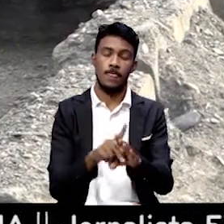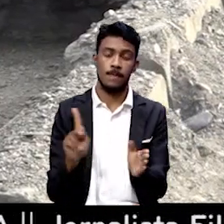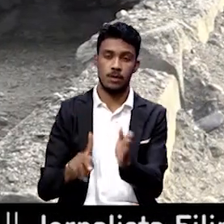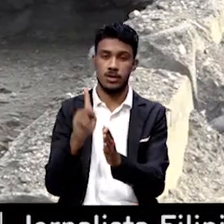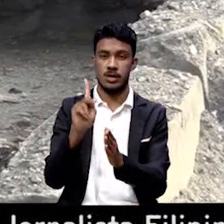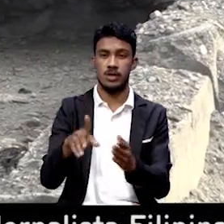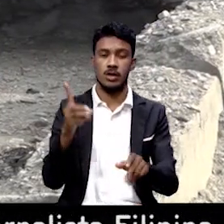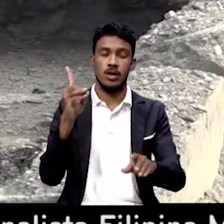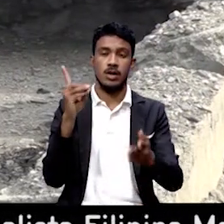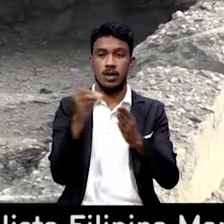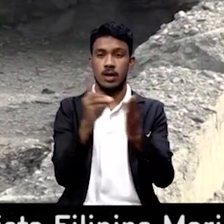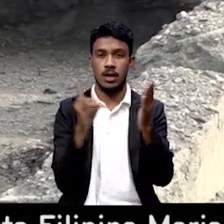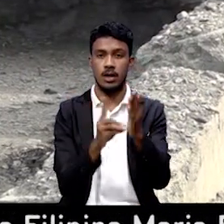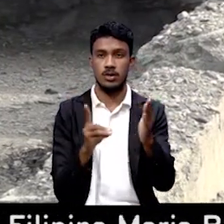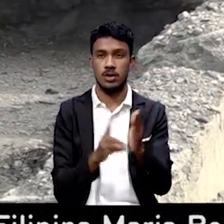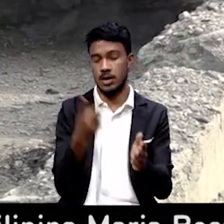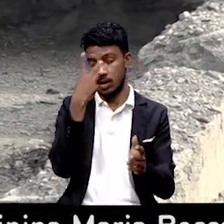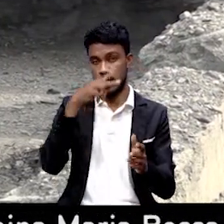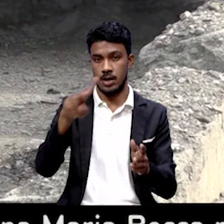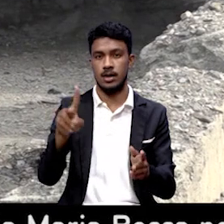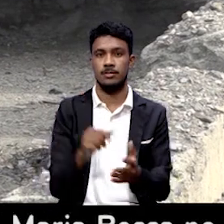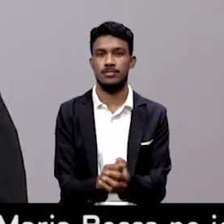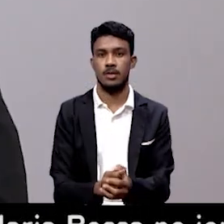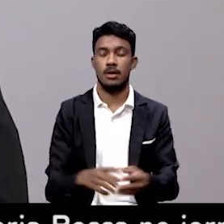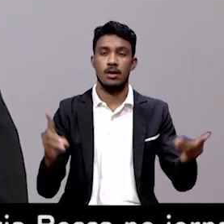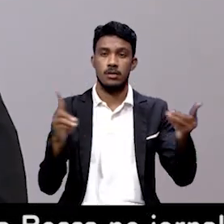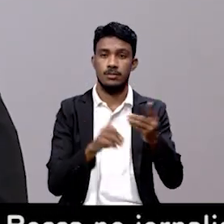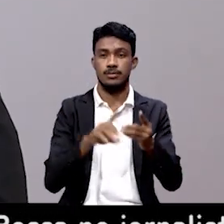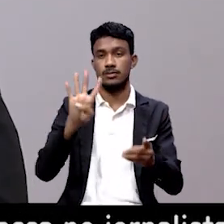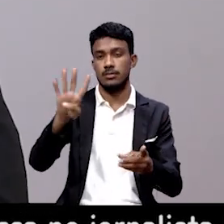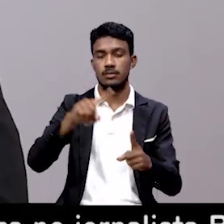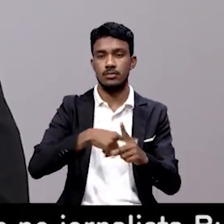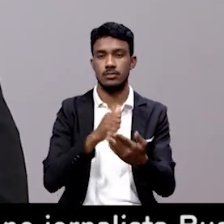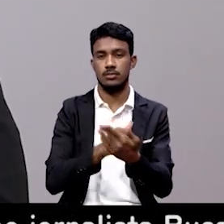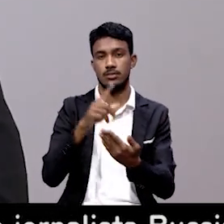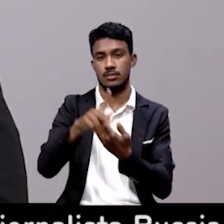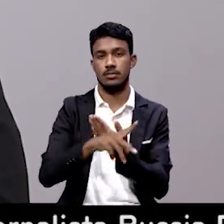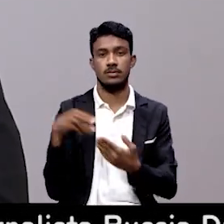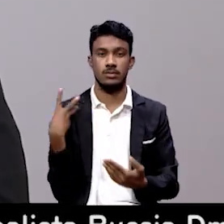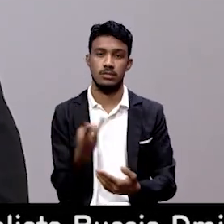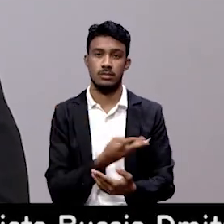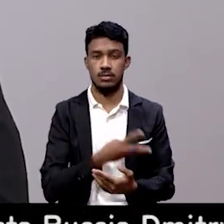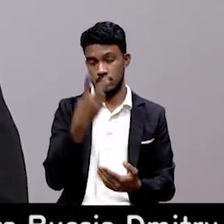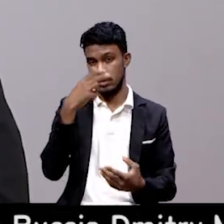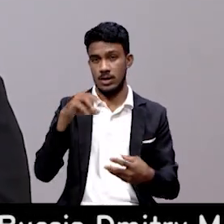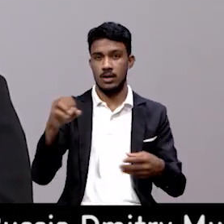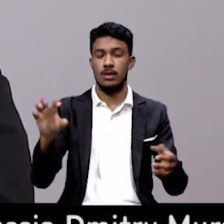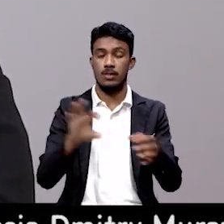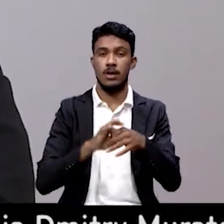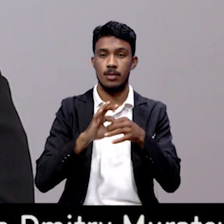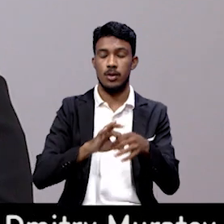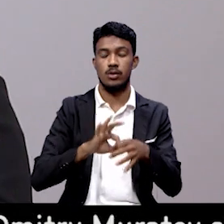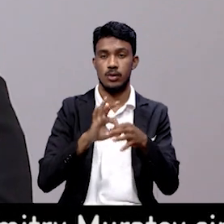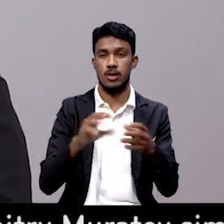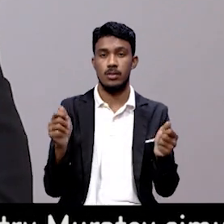ba processo verificação. 4 de abril né, ita yela timida. Task force neve líder o senhor Dr.